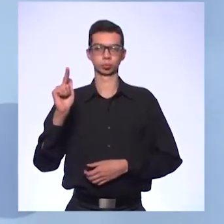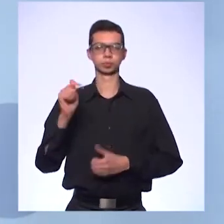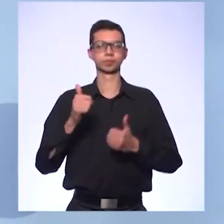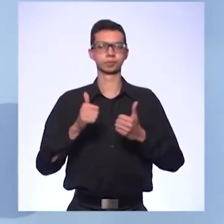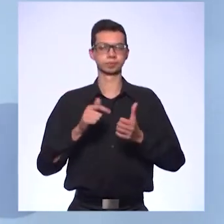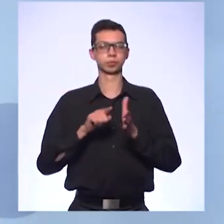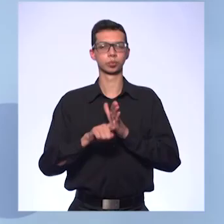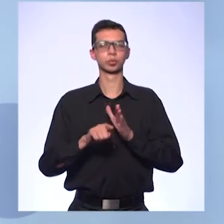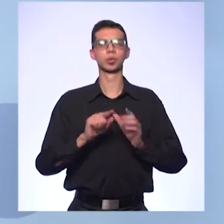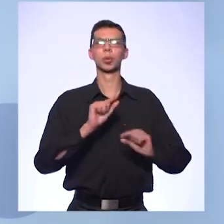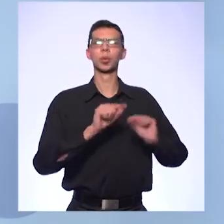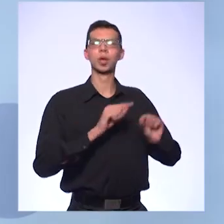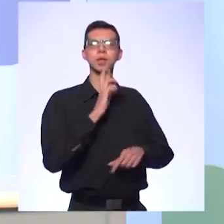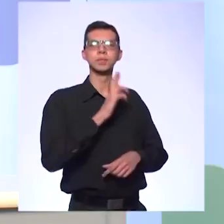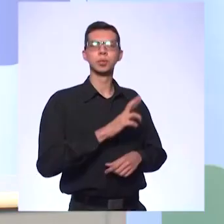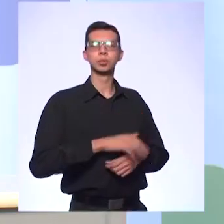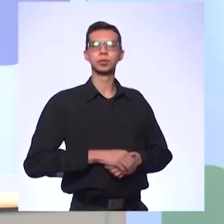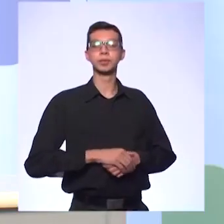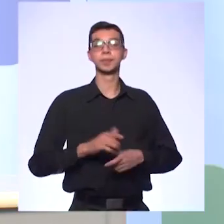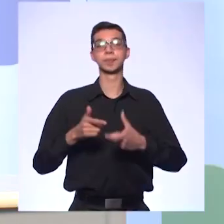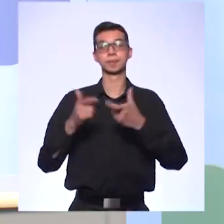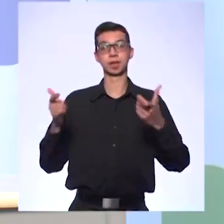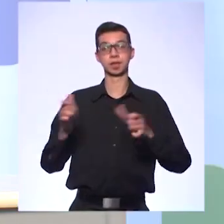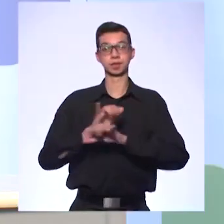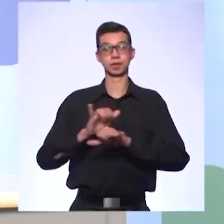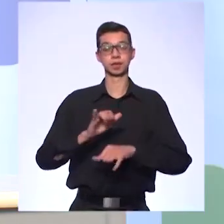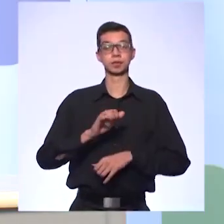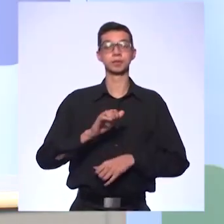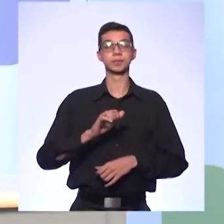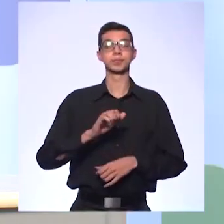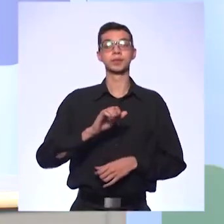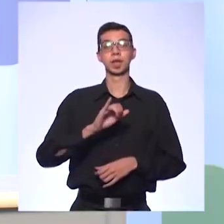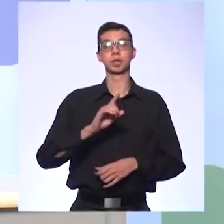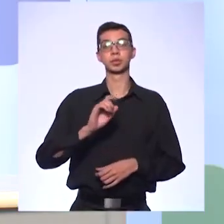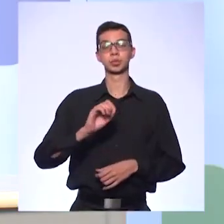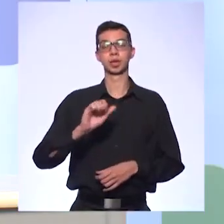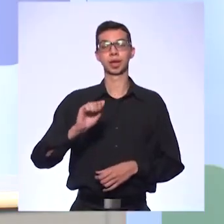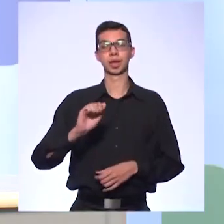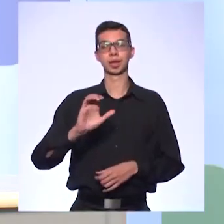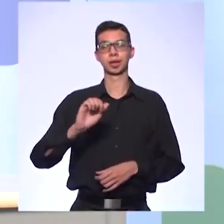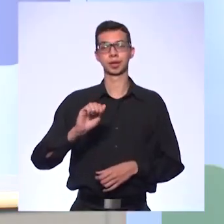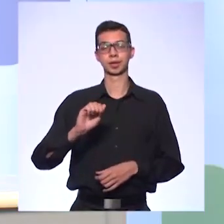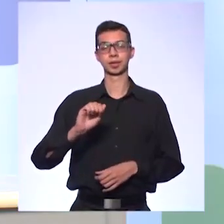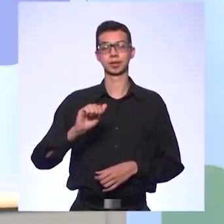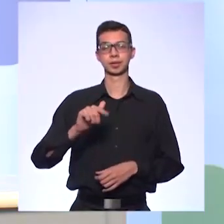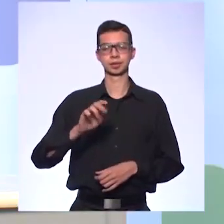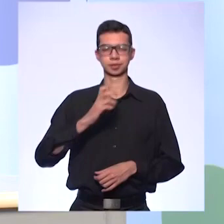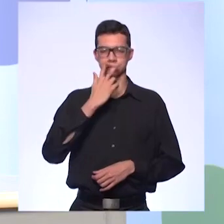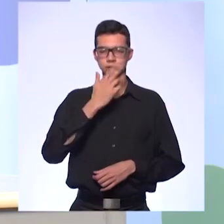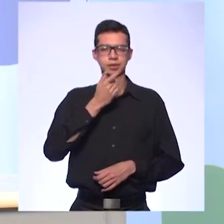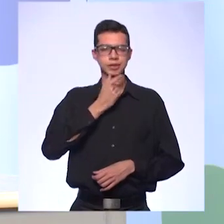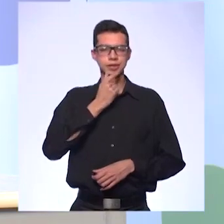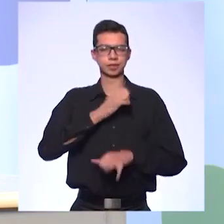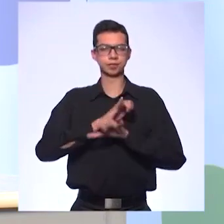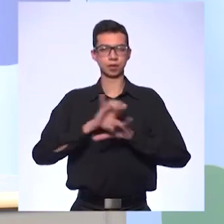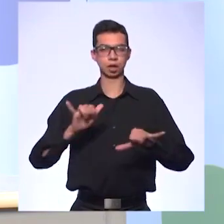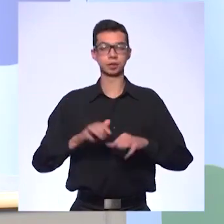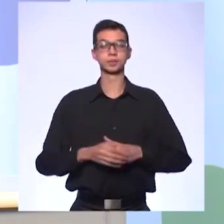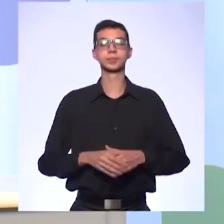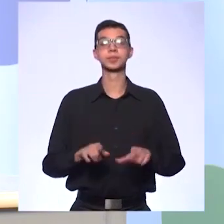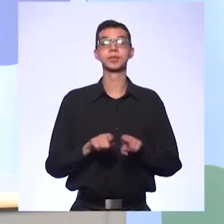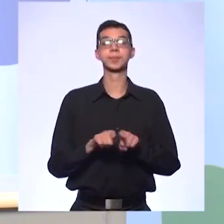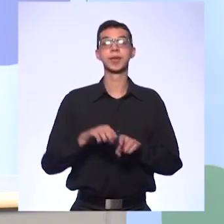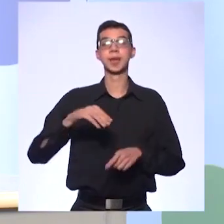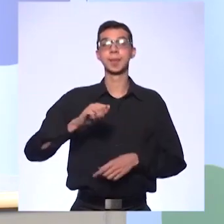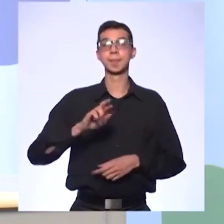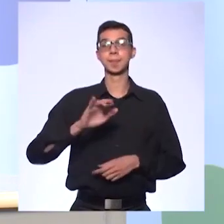eles estão respondendo? A maioria respondeu I do a cake e a Marília respondeu I run experiments